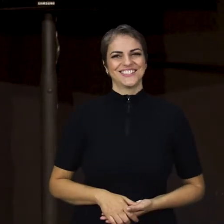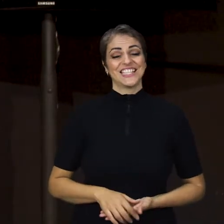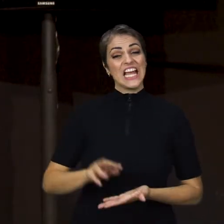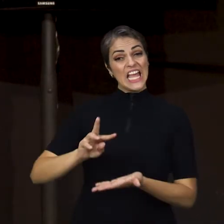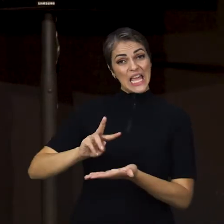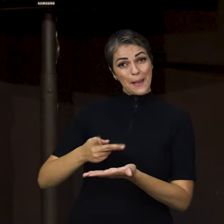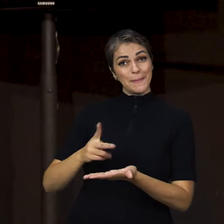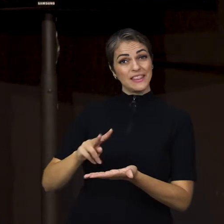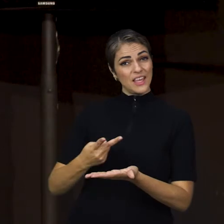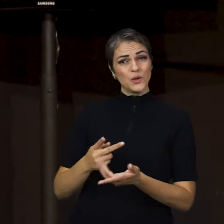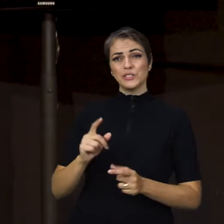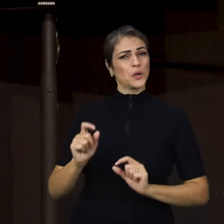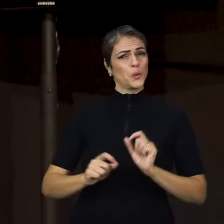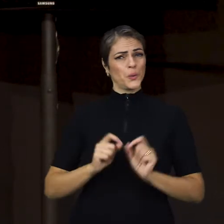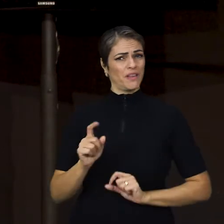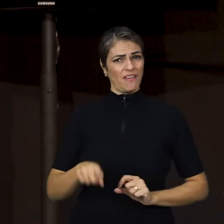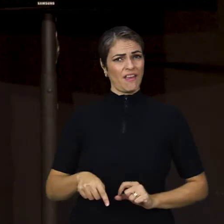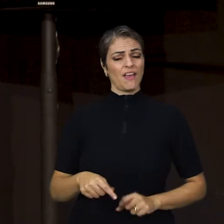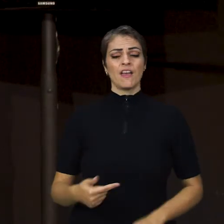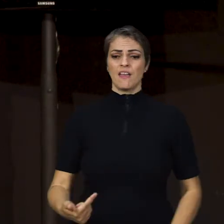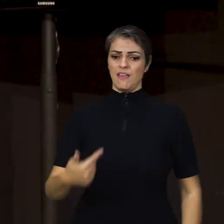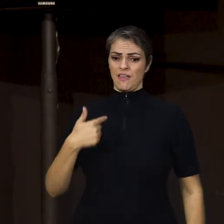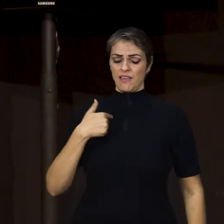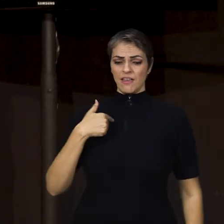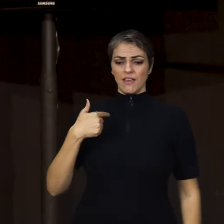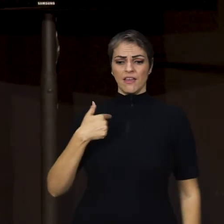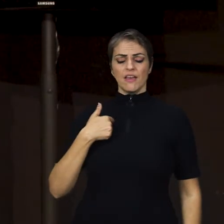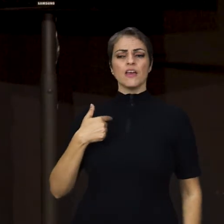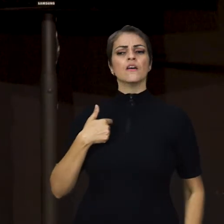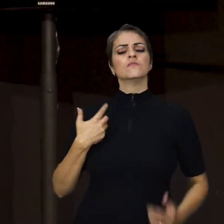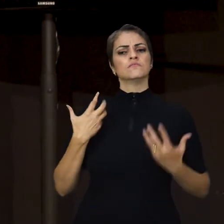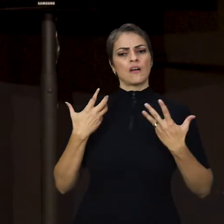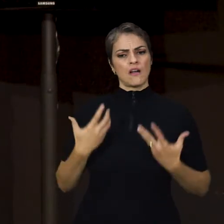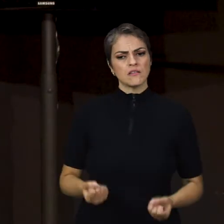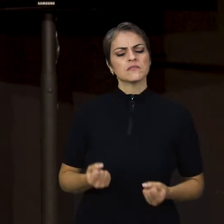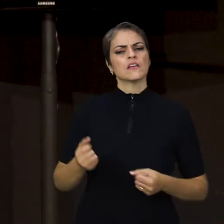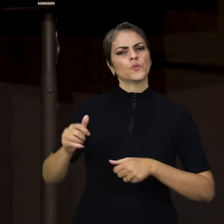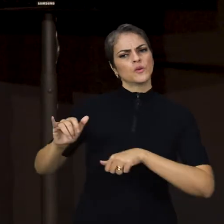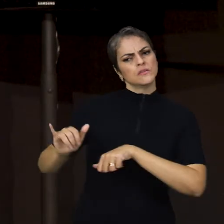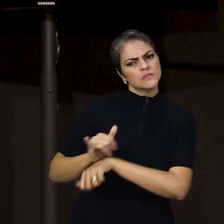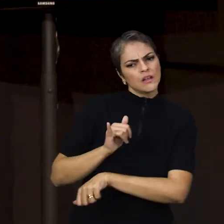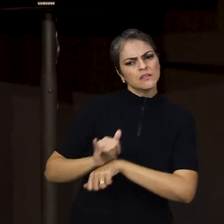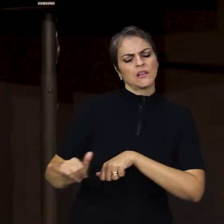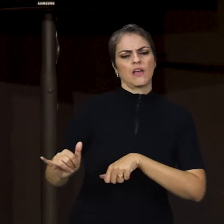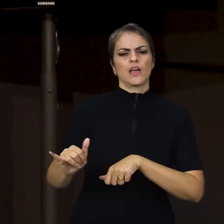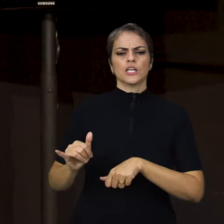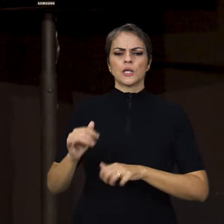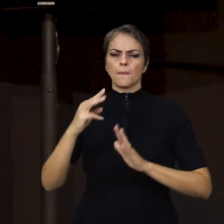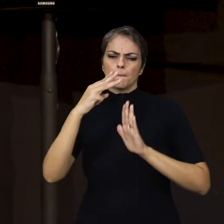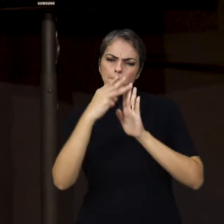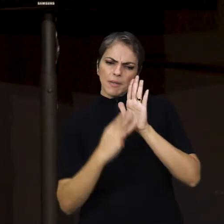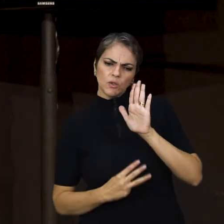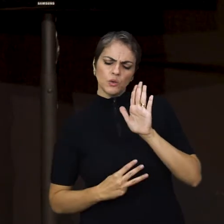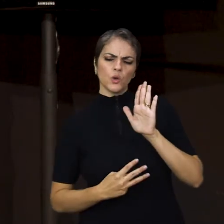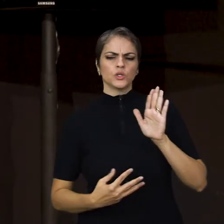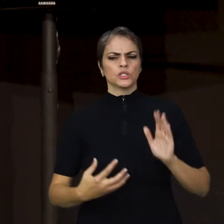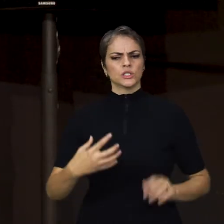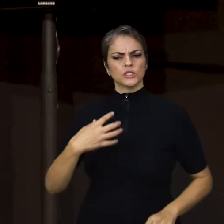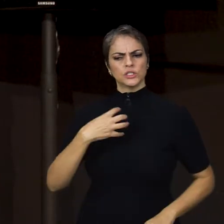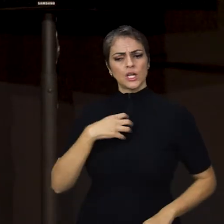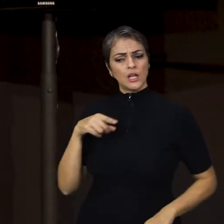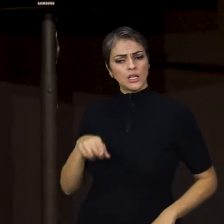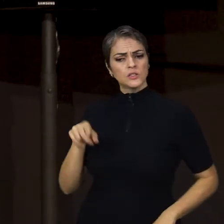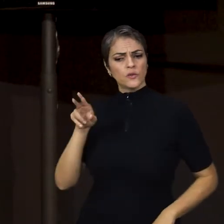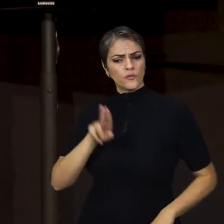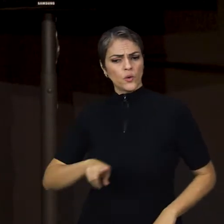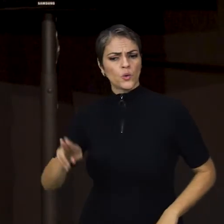É quando eu me proponho a usar determinadas ferramentas, determinadas metodologias para